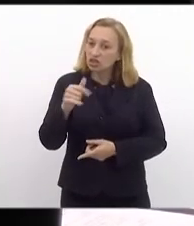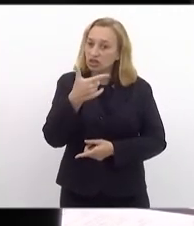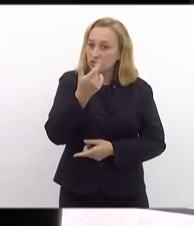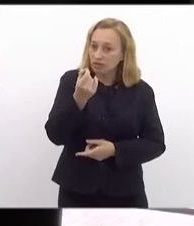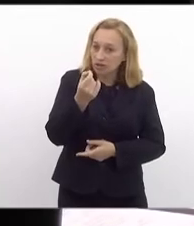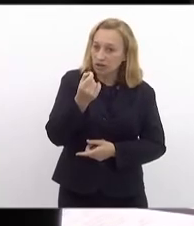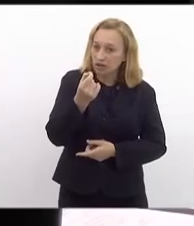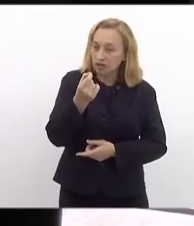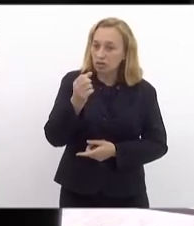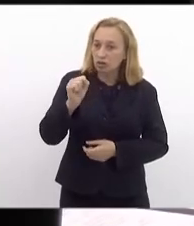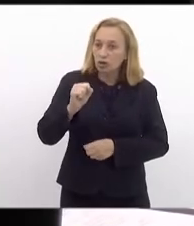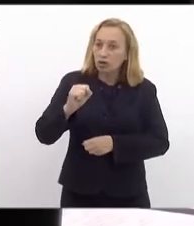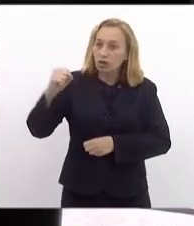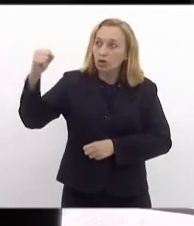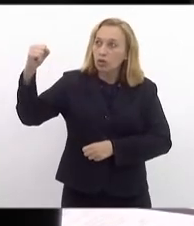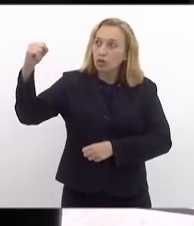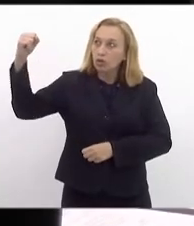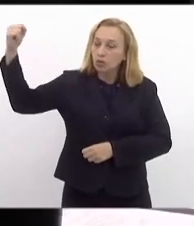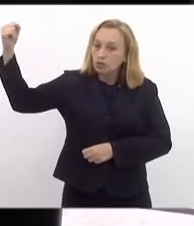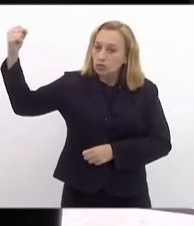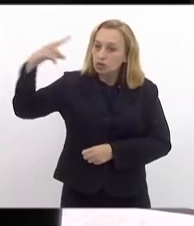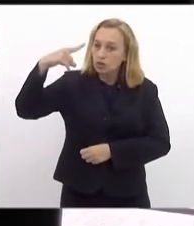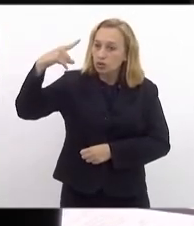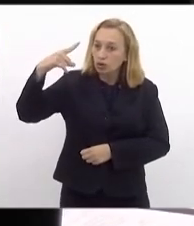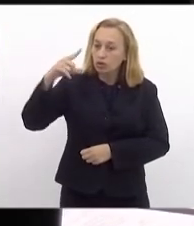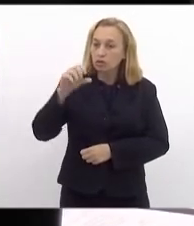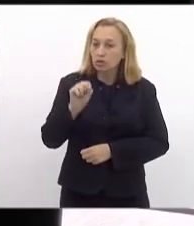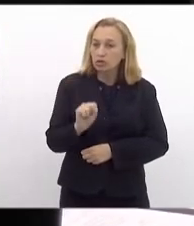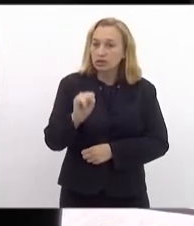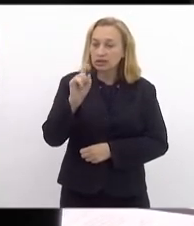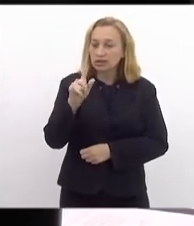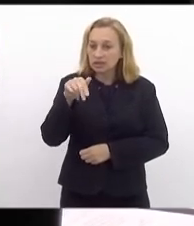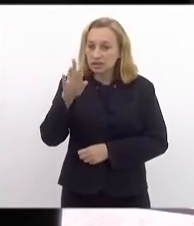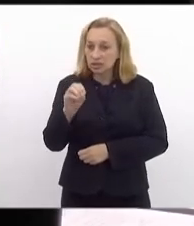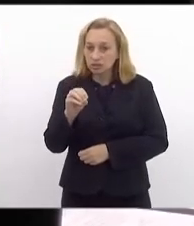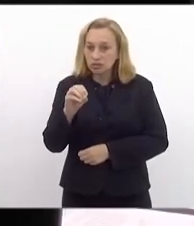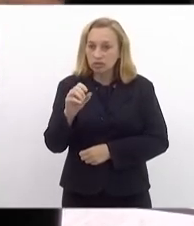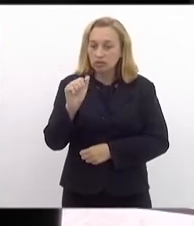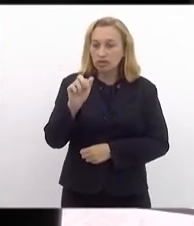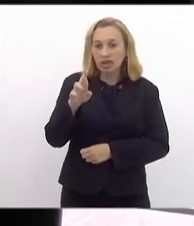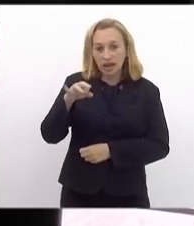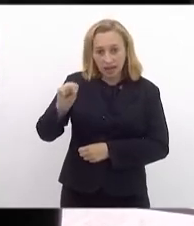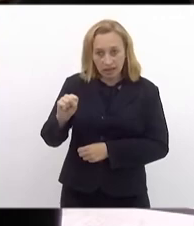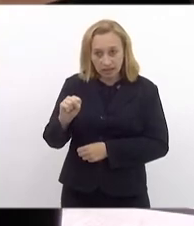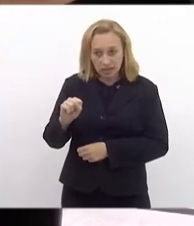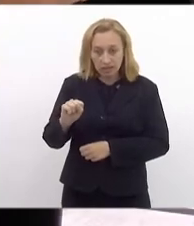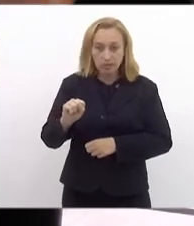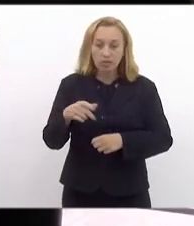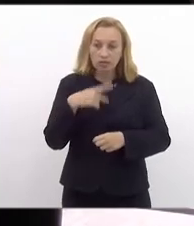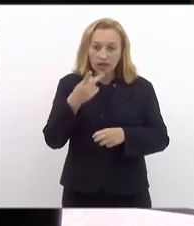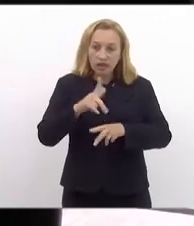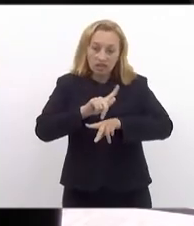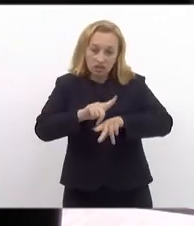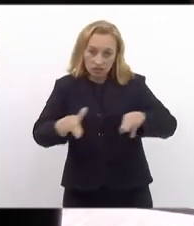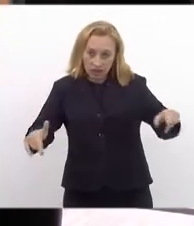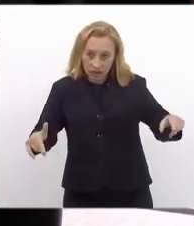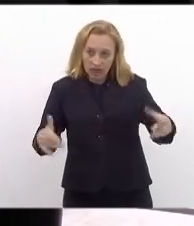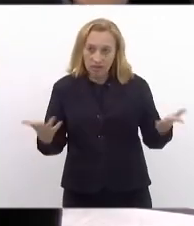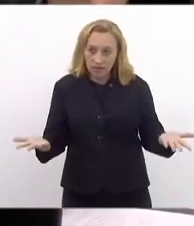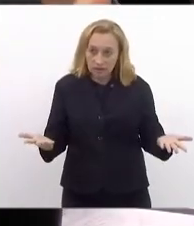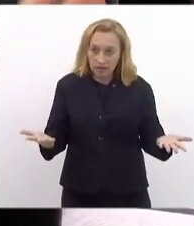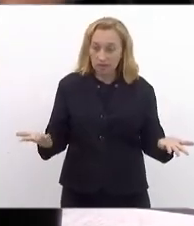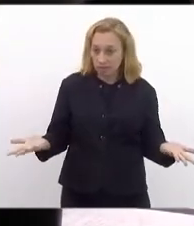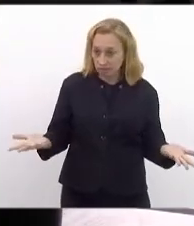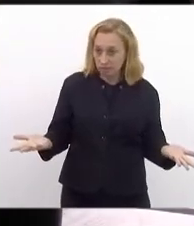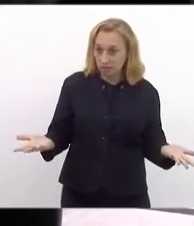entrou no signo de áries é só pensei que as mesmas coisas podem ser ditas de forma adversas né fica